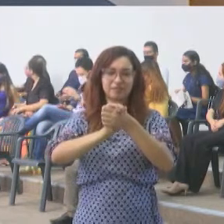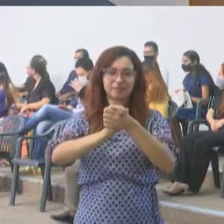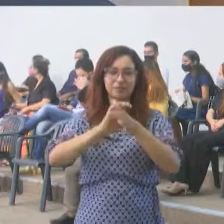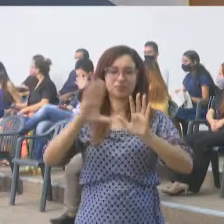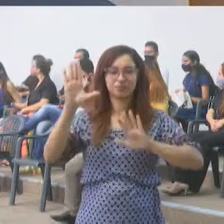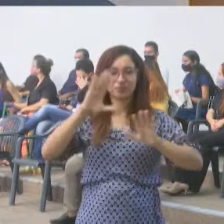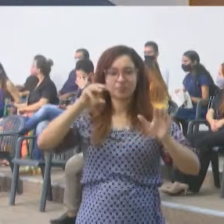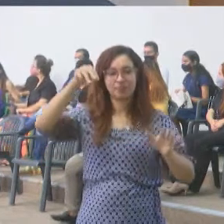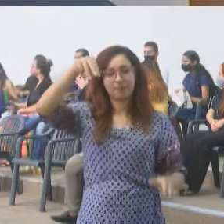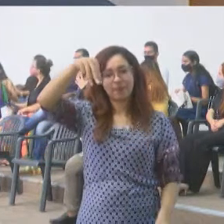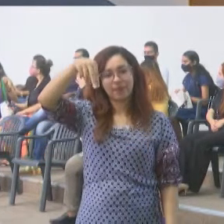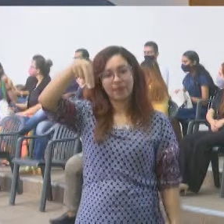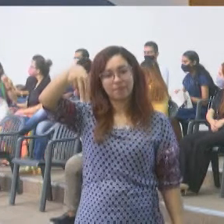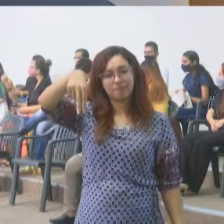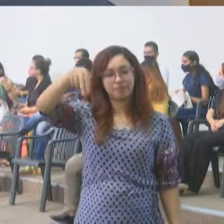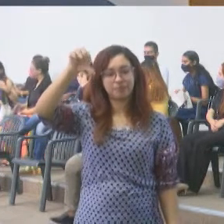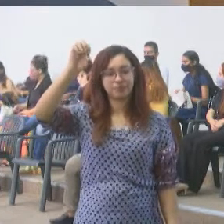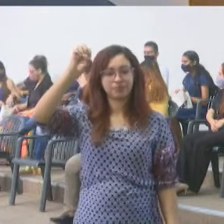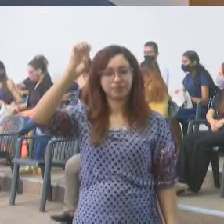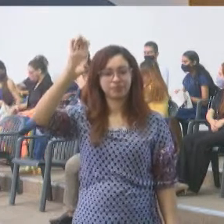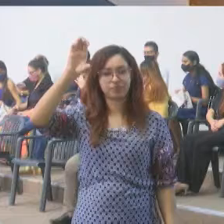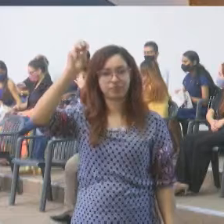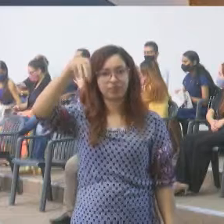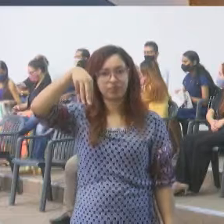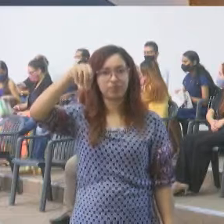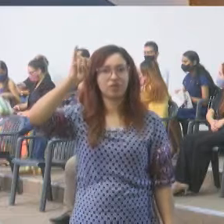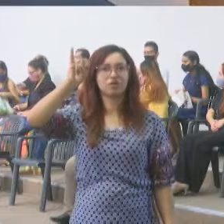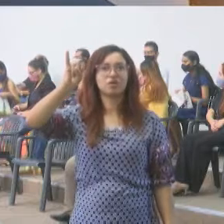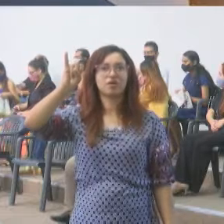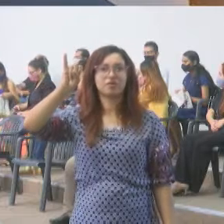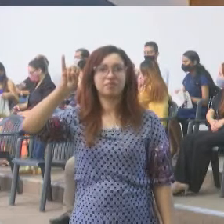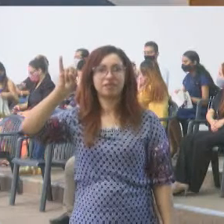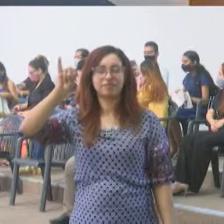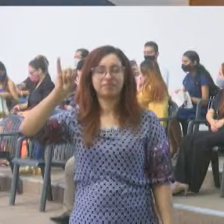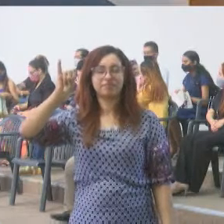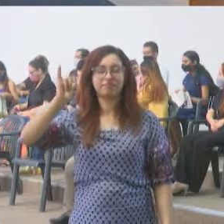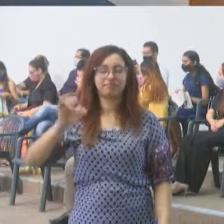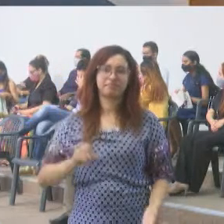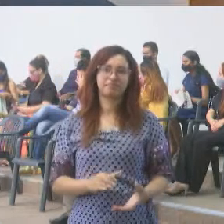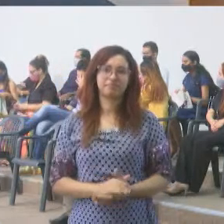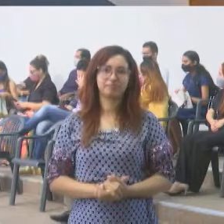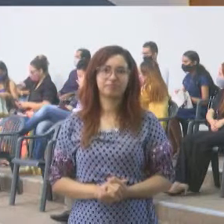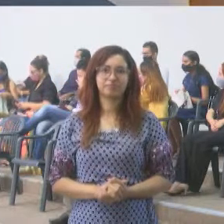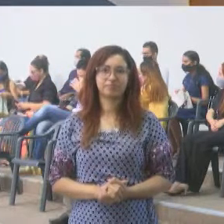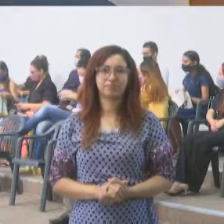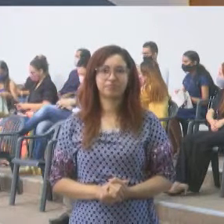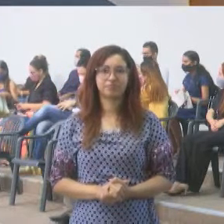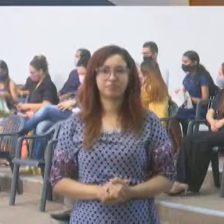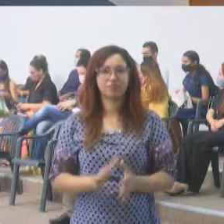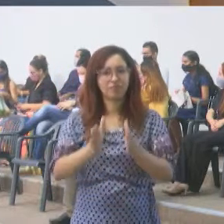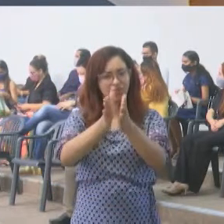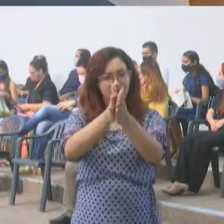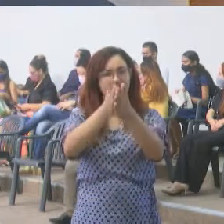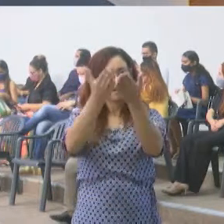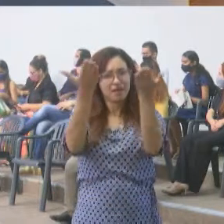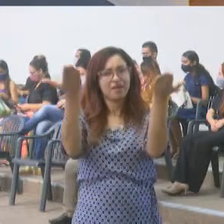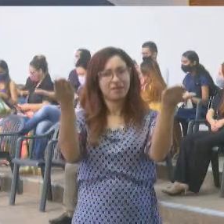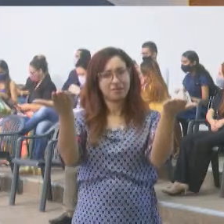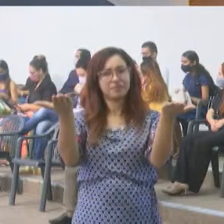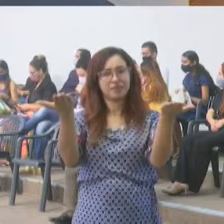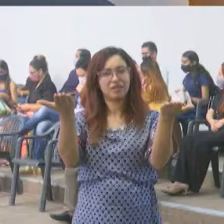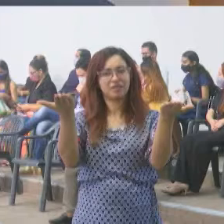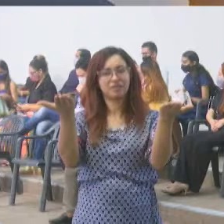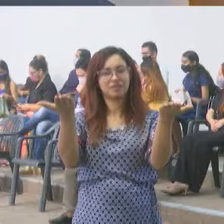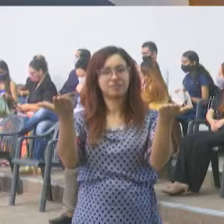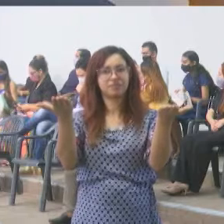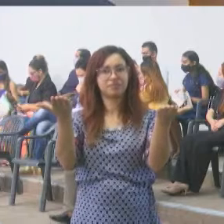esquecida aqui nesse texto, agora ela volta e nós vamos dar uma olhadinha. Vou pedir que você mantenha aberta a sua Bíblia. Nós vamos hoje, como de